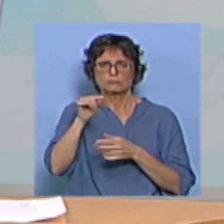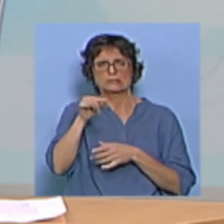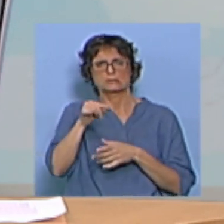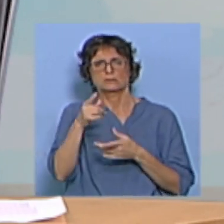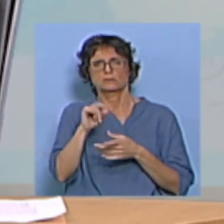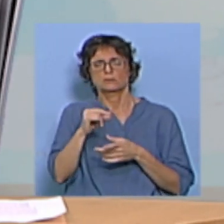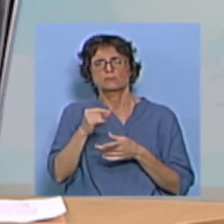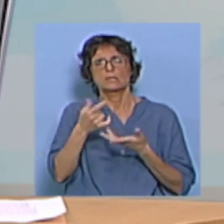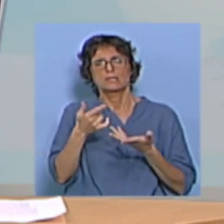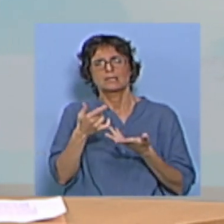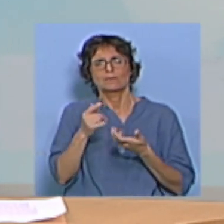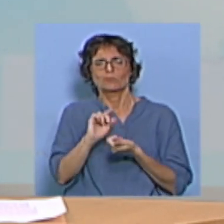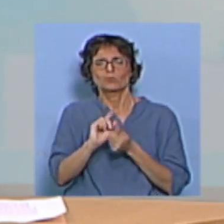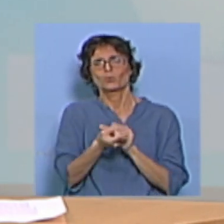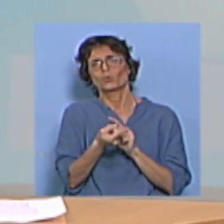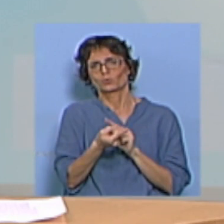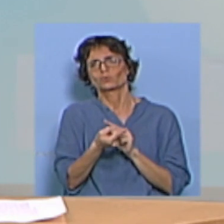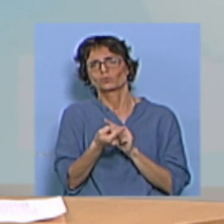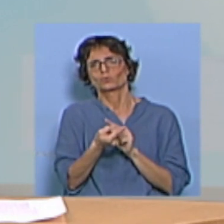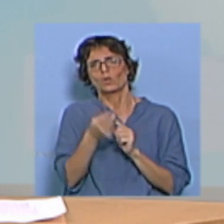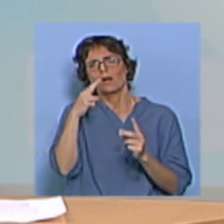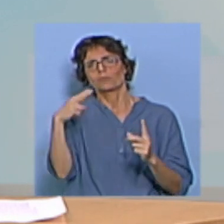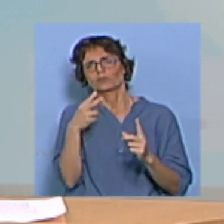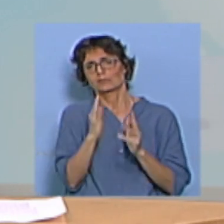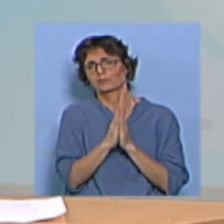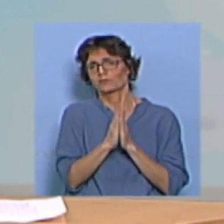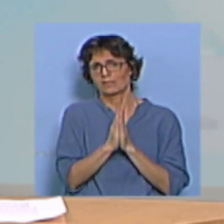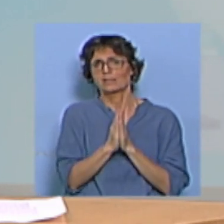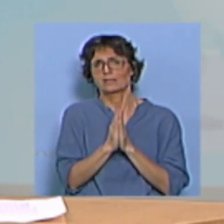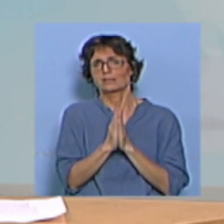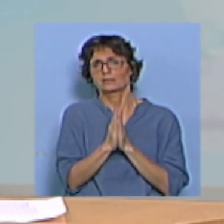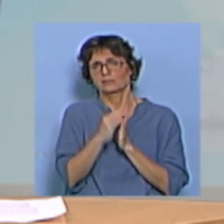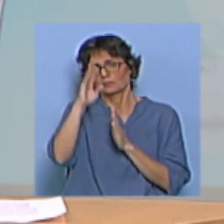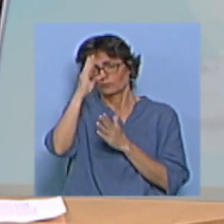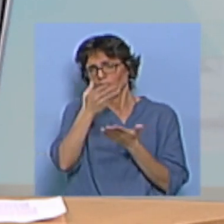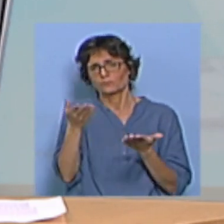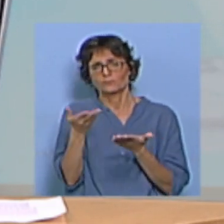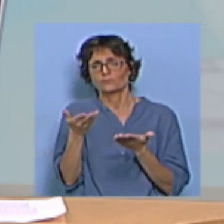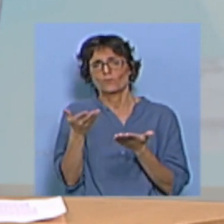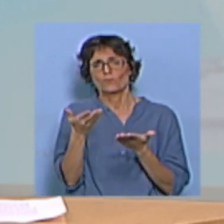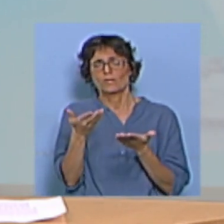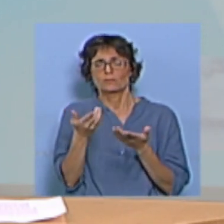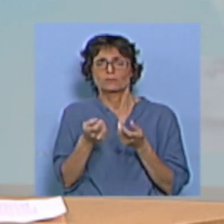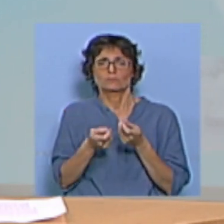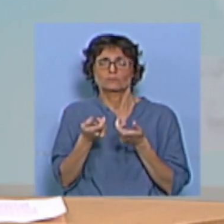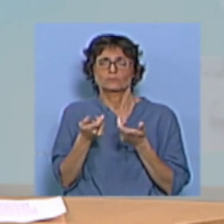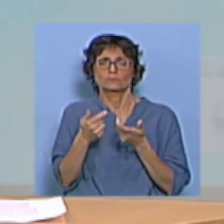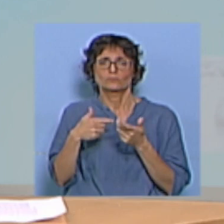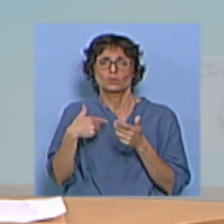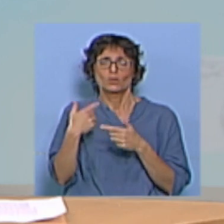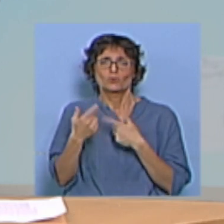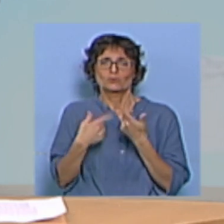dito no documento, contraria notoriamente estas lições e redescobertas que fomos tendo relativas ao